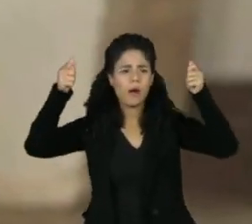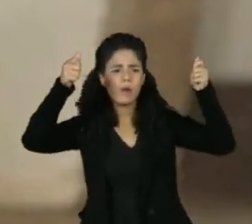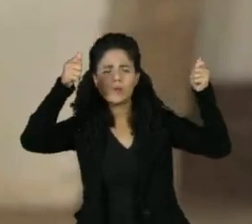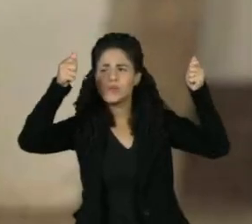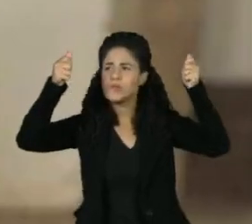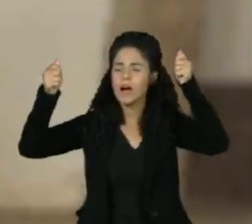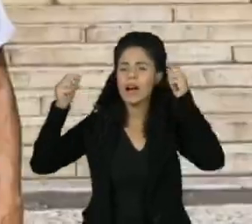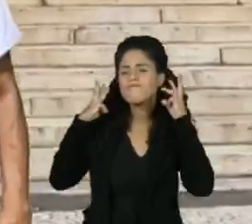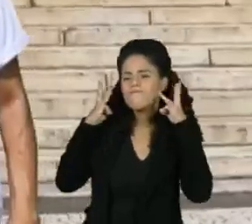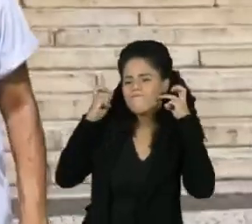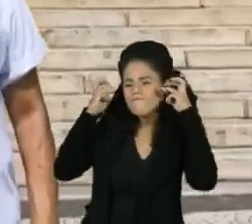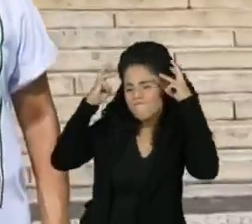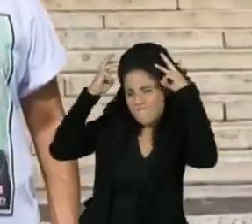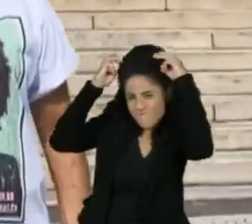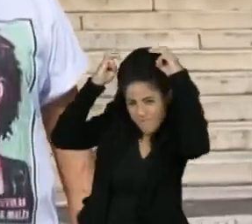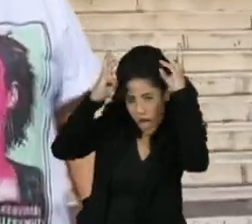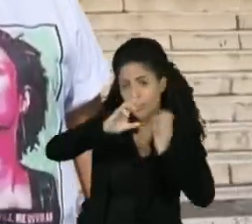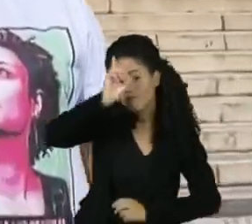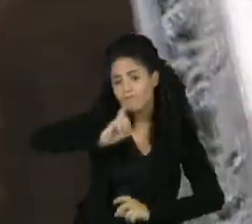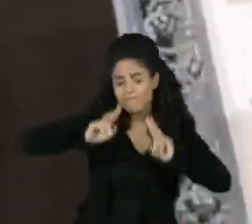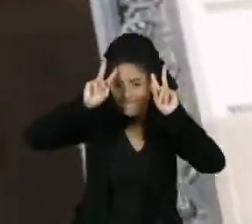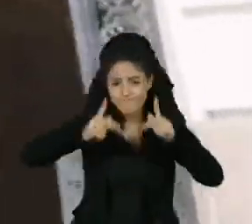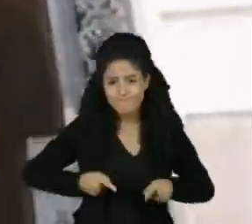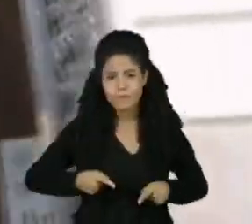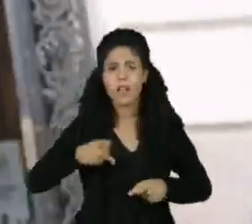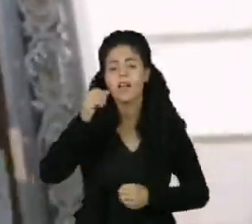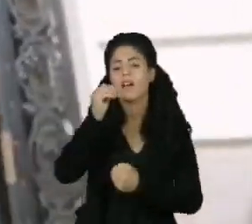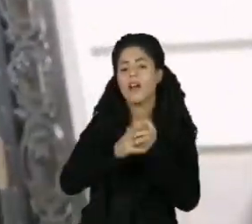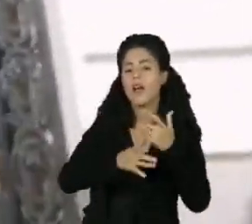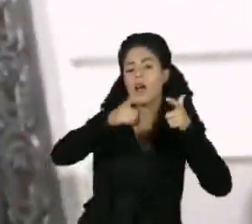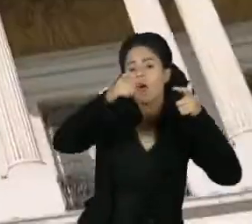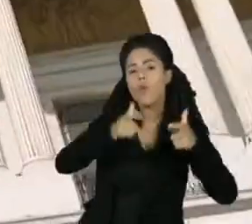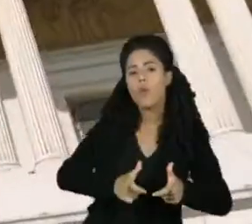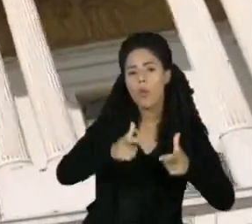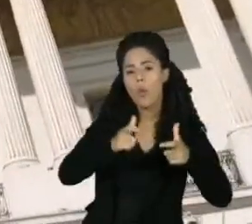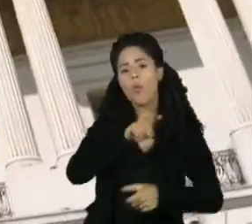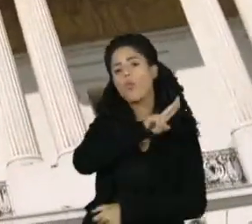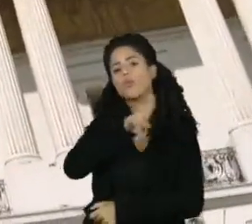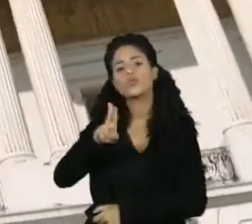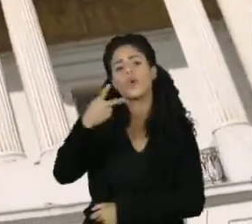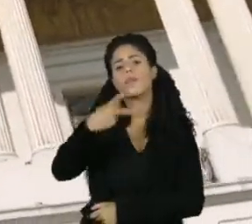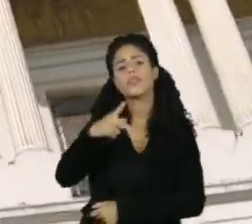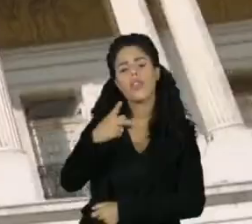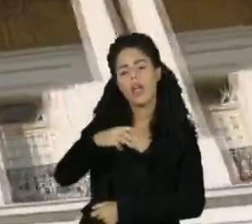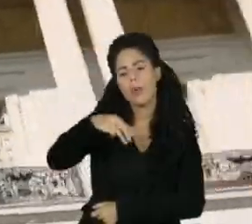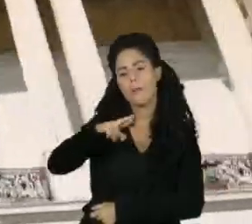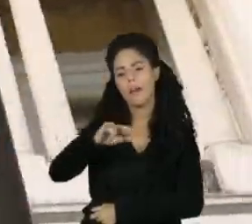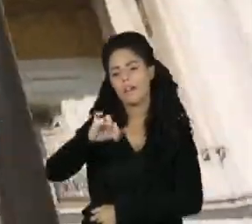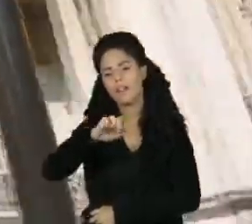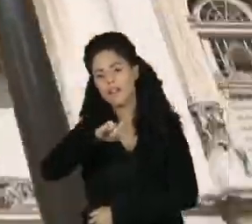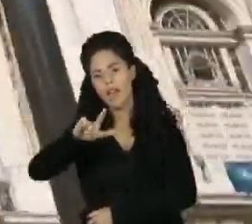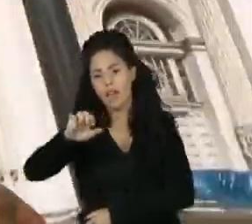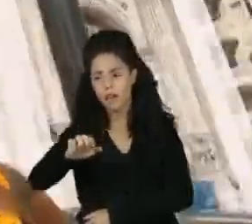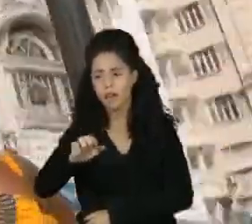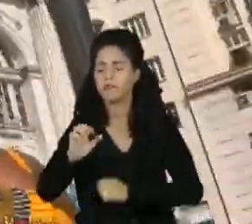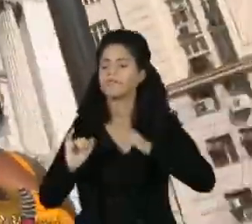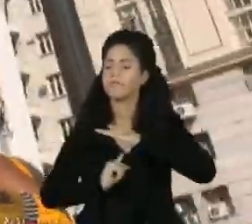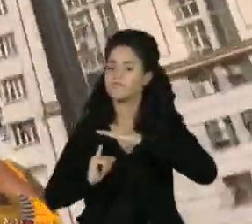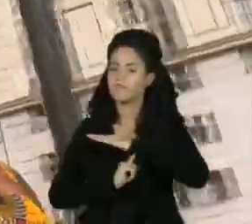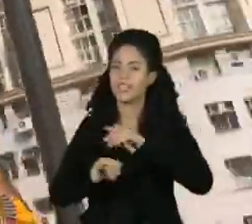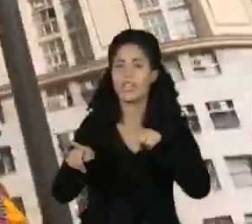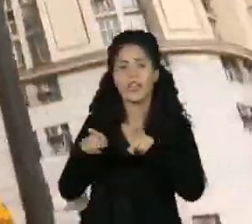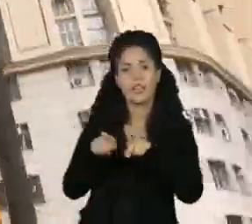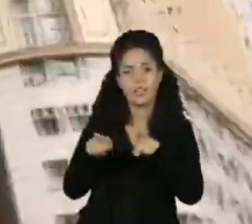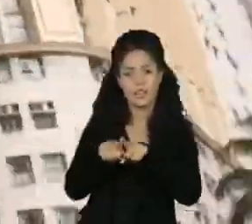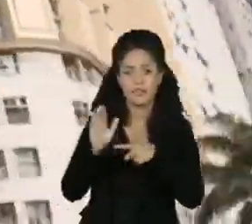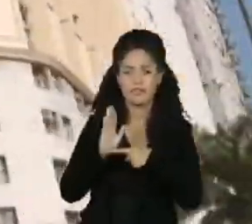pelos direitos humanos motivaram a criação do instituto que leva o nome dela e é hoje dirigido pela irmã da vereadora.